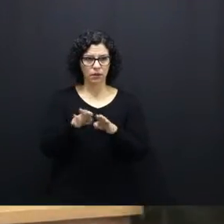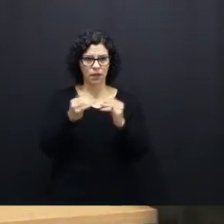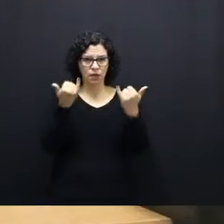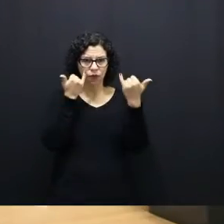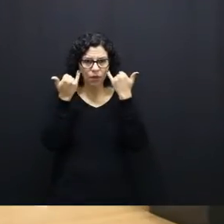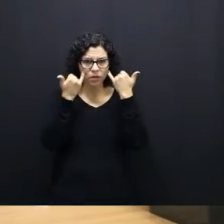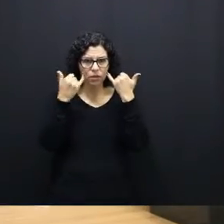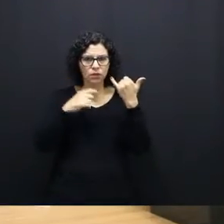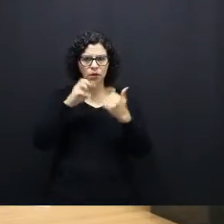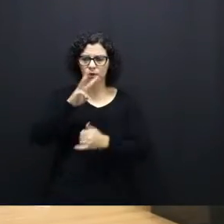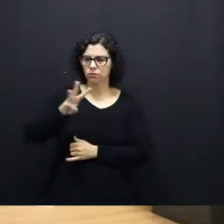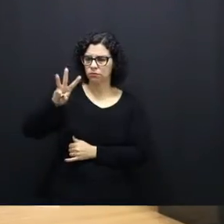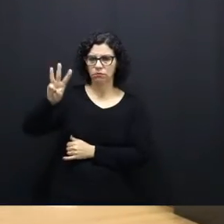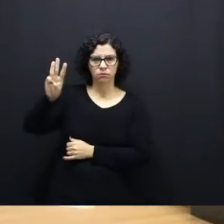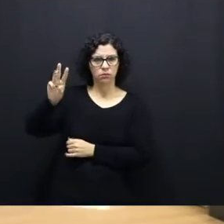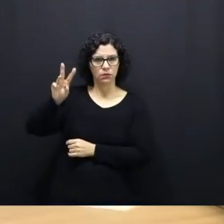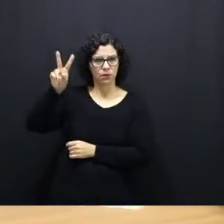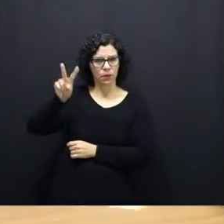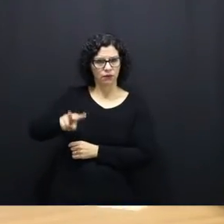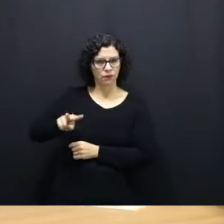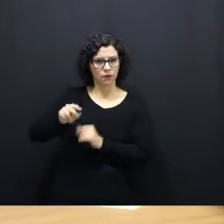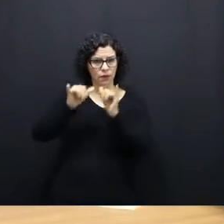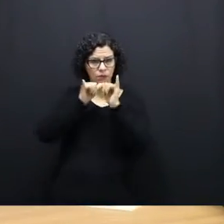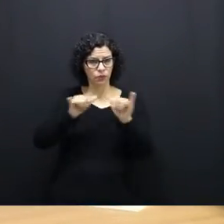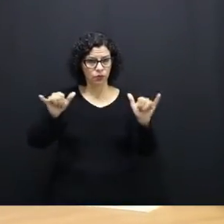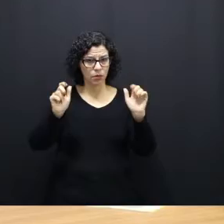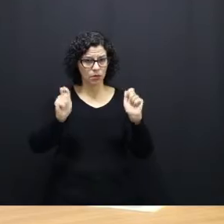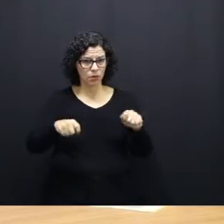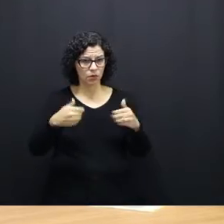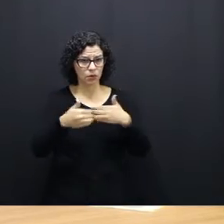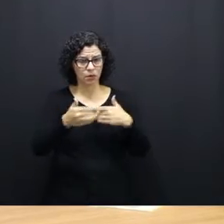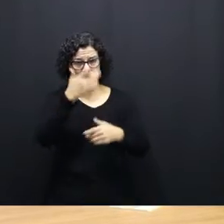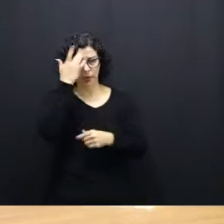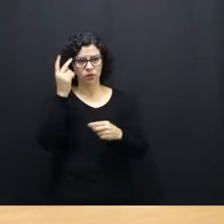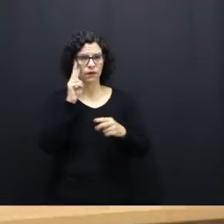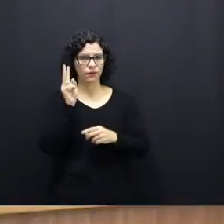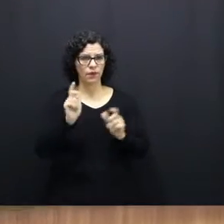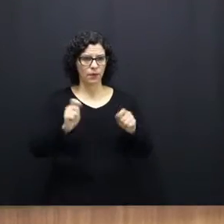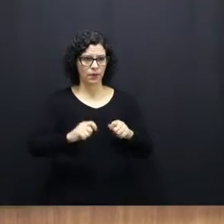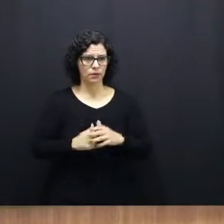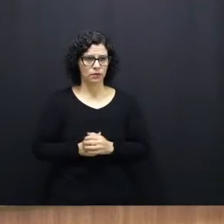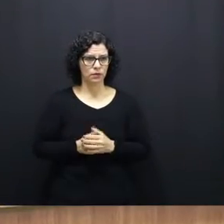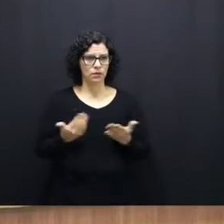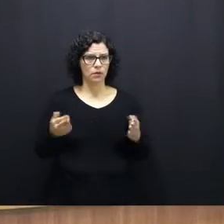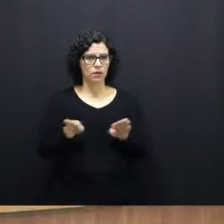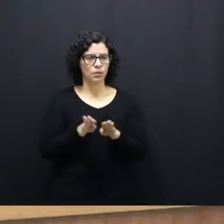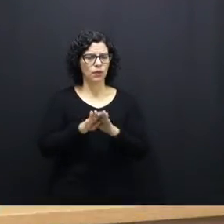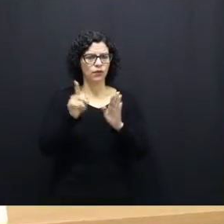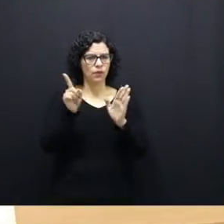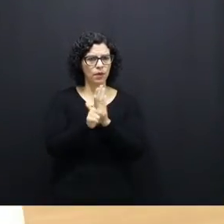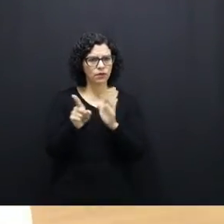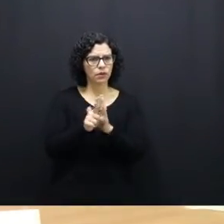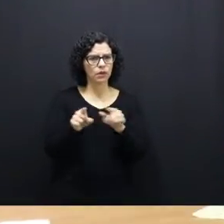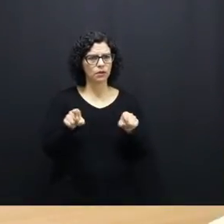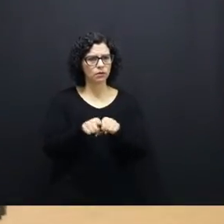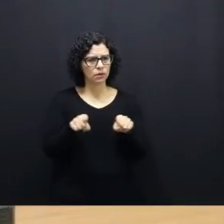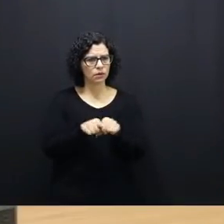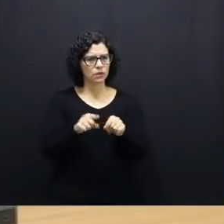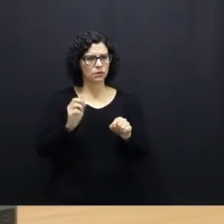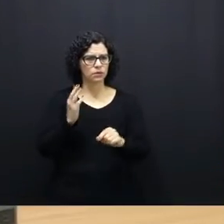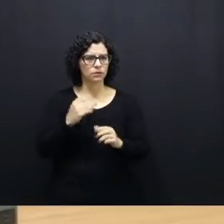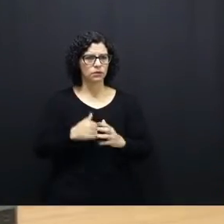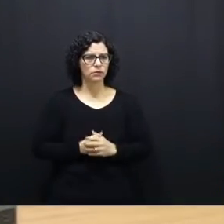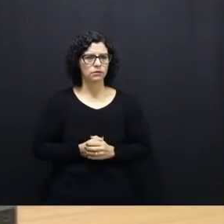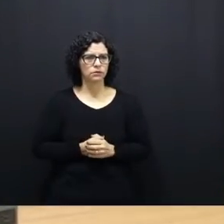constam no portal transparência e ela é pública para qualquer cidadão e você me perguntar também Lógico que